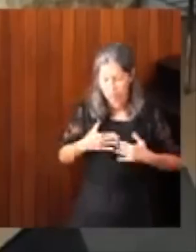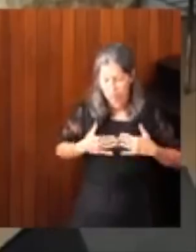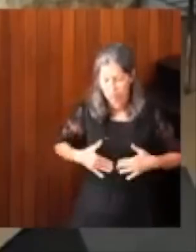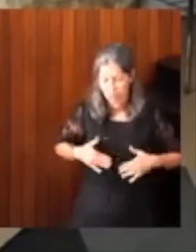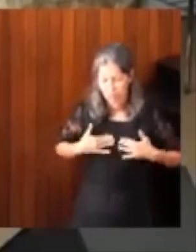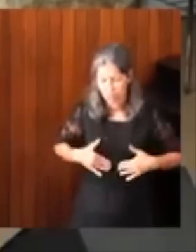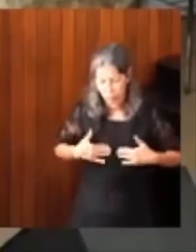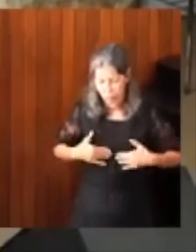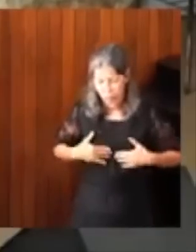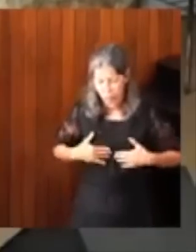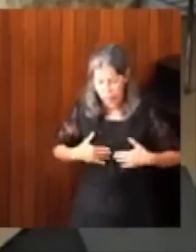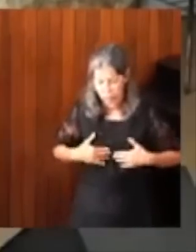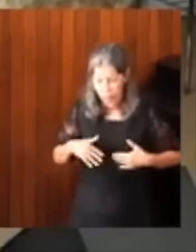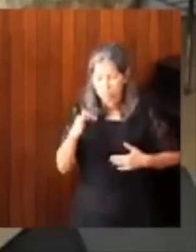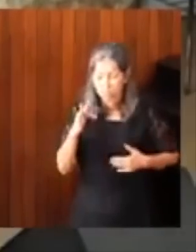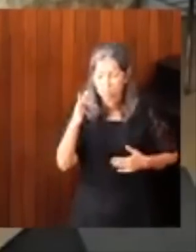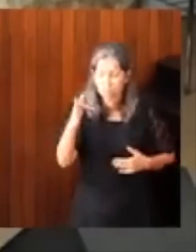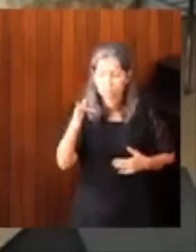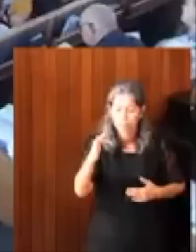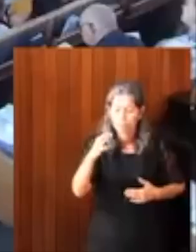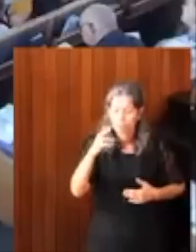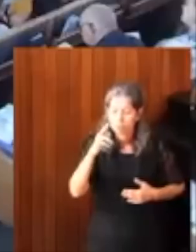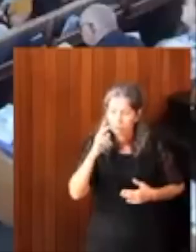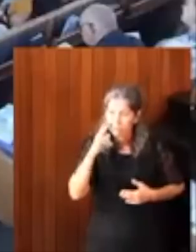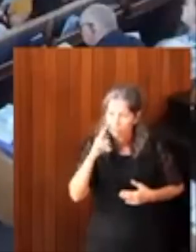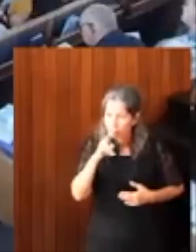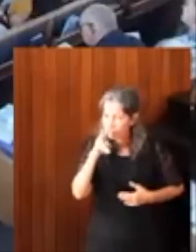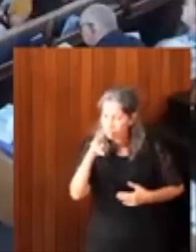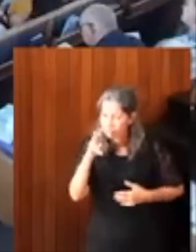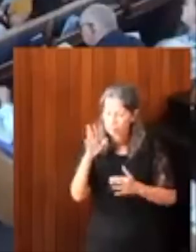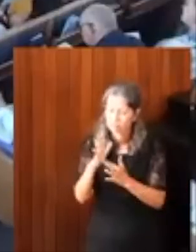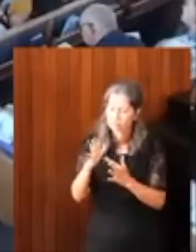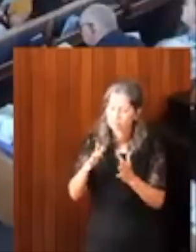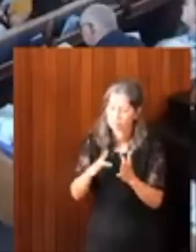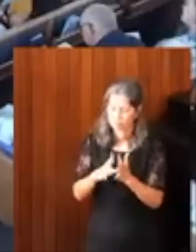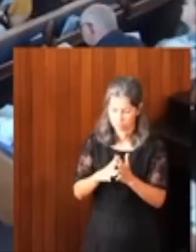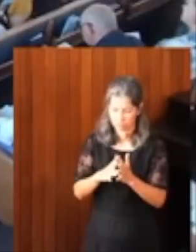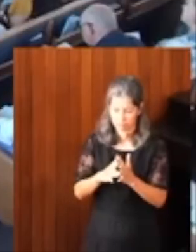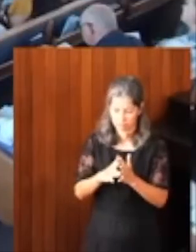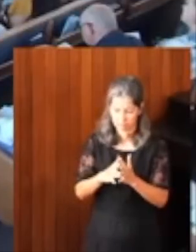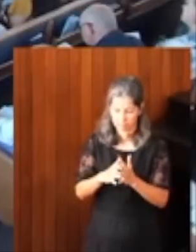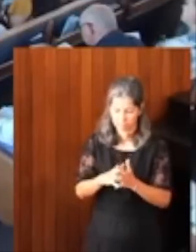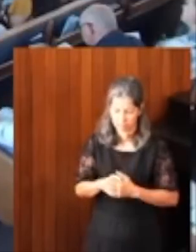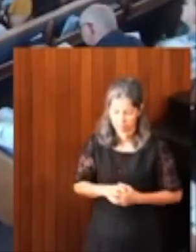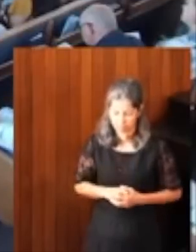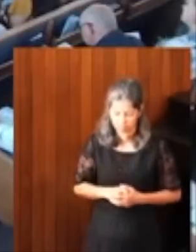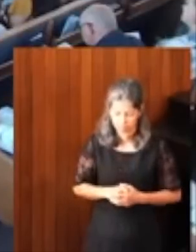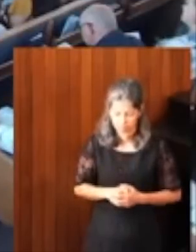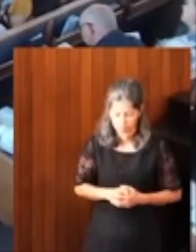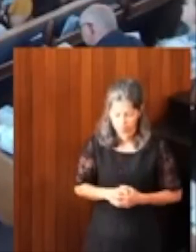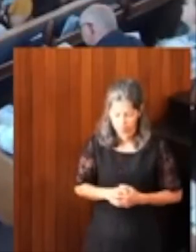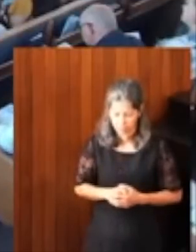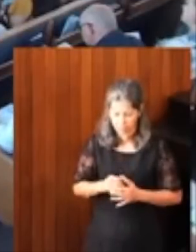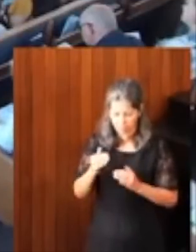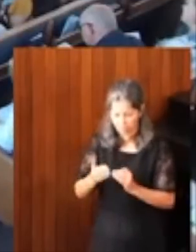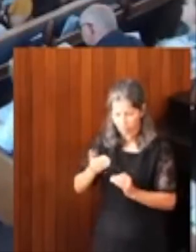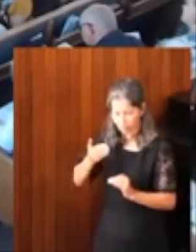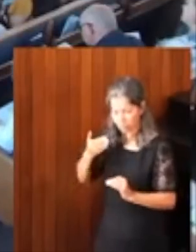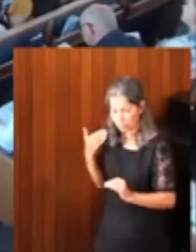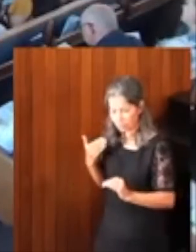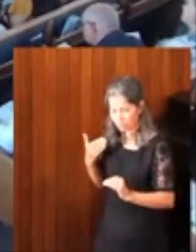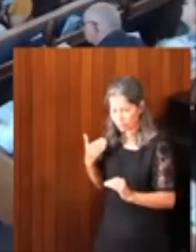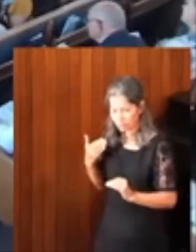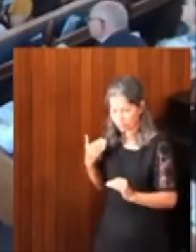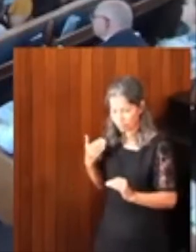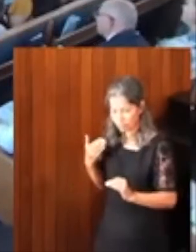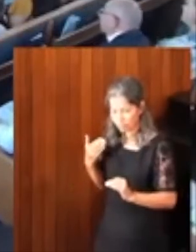dia com Deus, veremos a face de Deus na glória. Esse é o nosso futuro. Aí ele volta para o passado para dizer o que esse